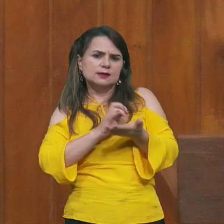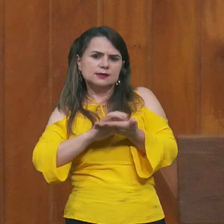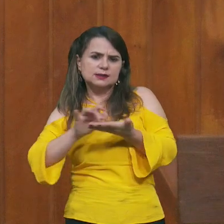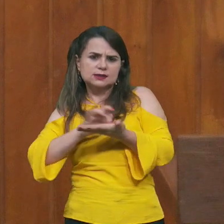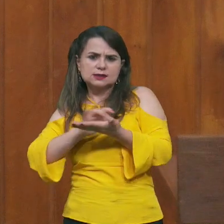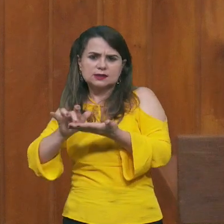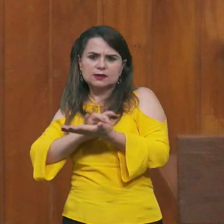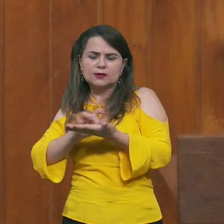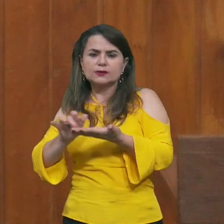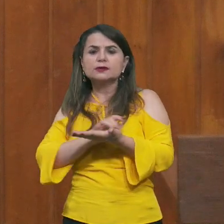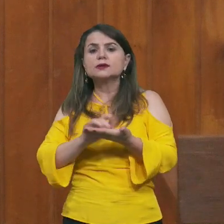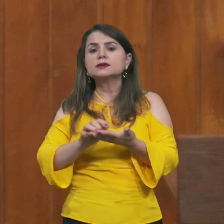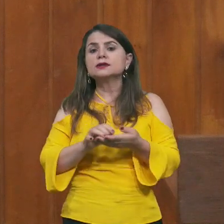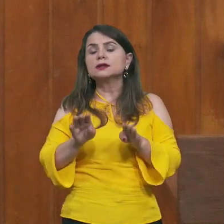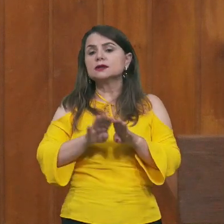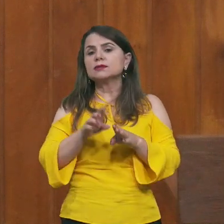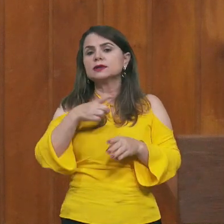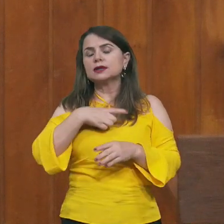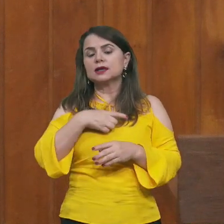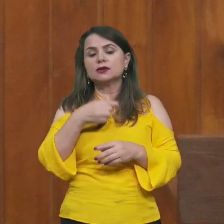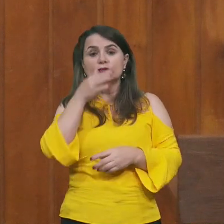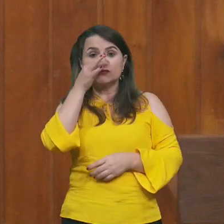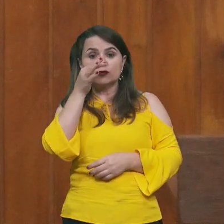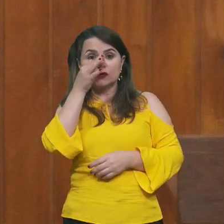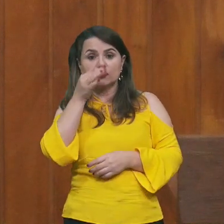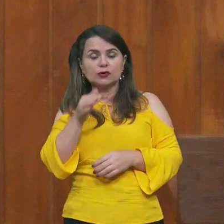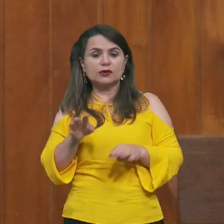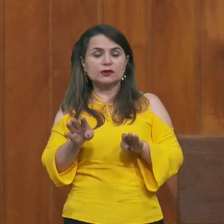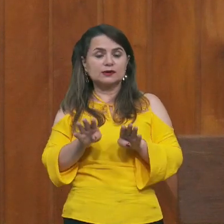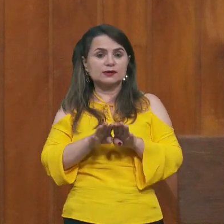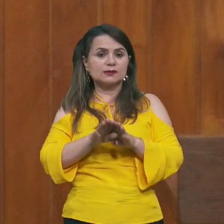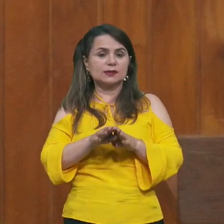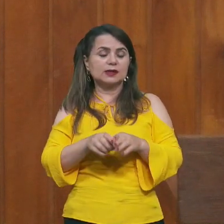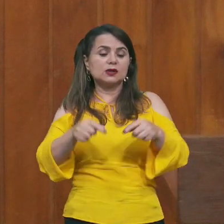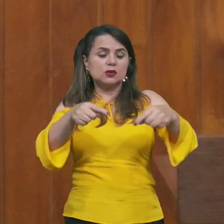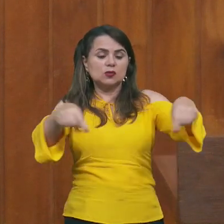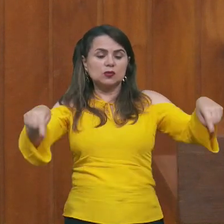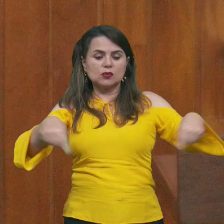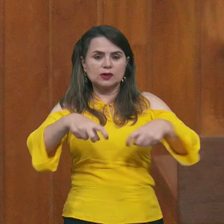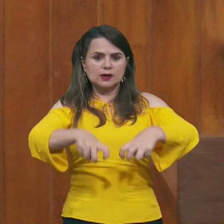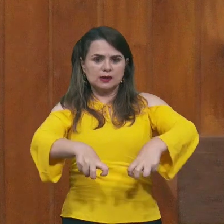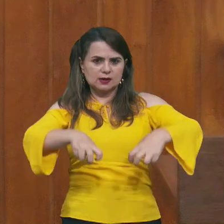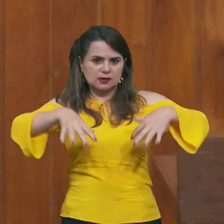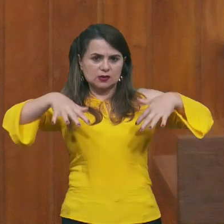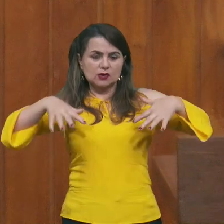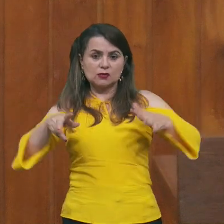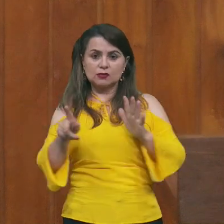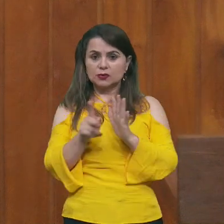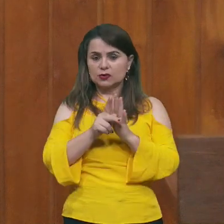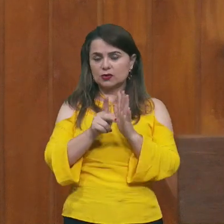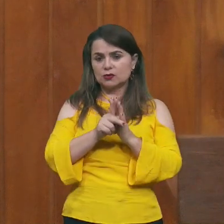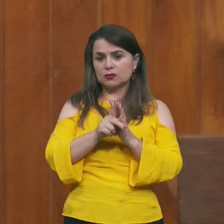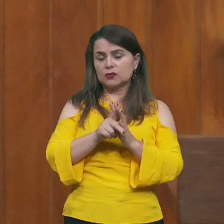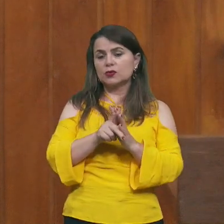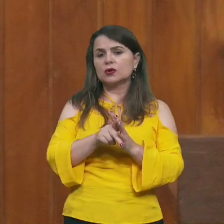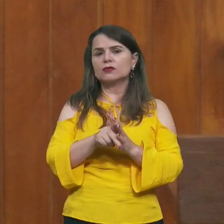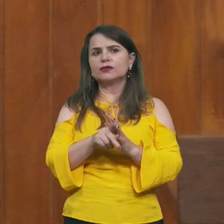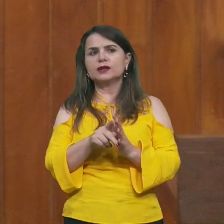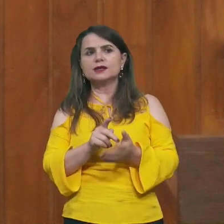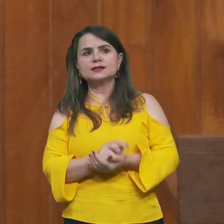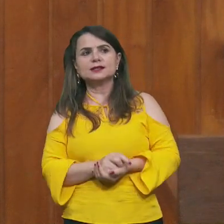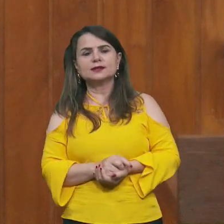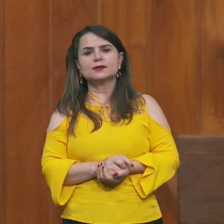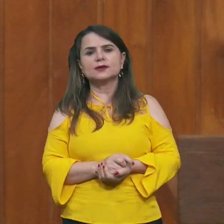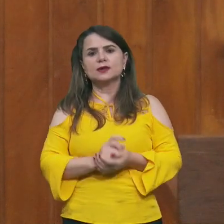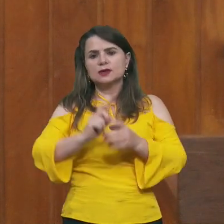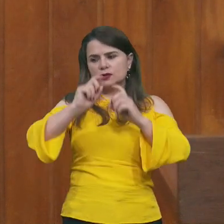jardins, cujo serviço contará com uma sala para a Delegacia da Mulher, auditório de conferências, sala de gastronomia, depósitos,